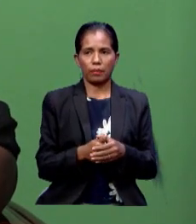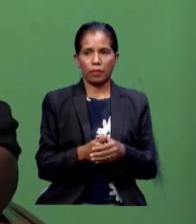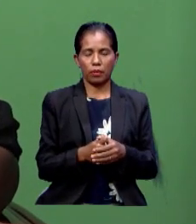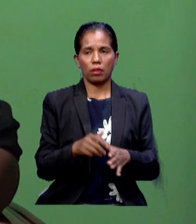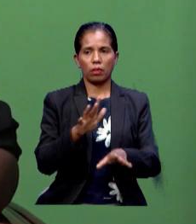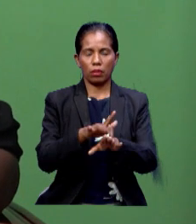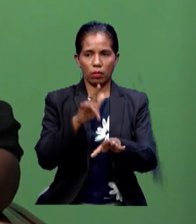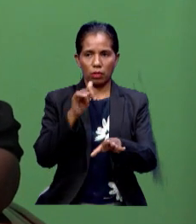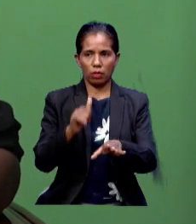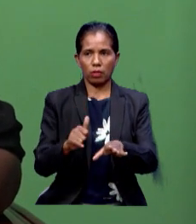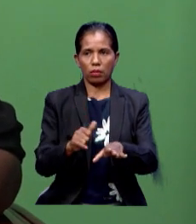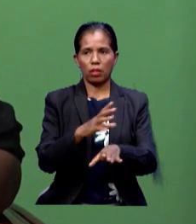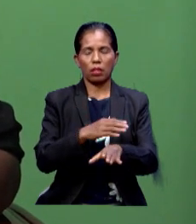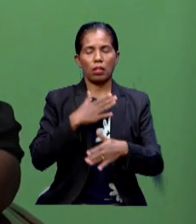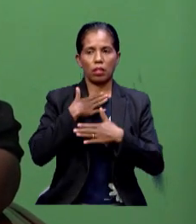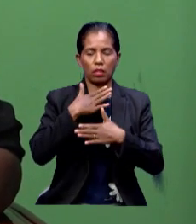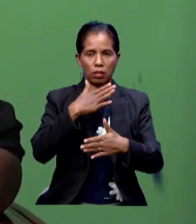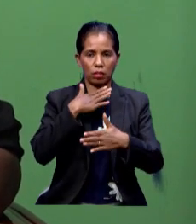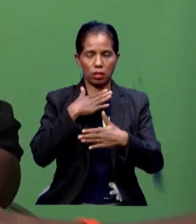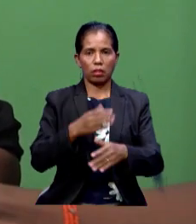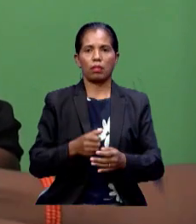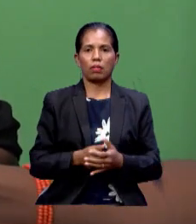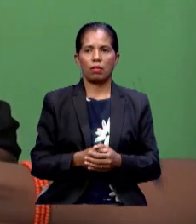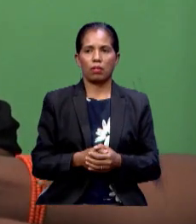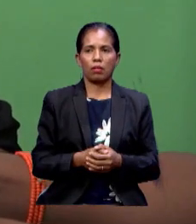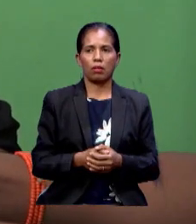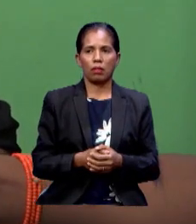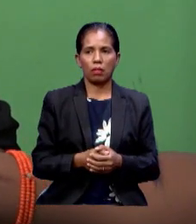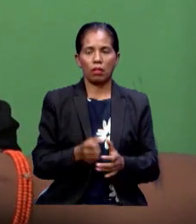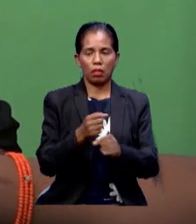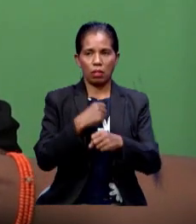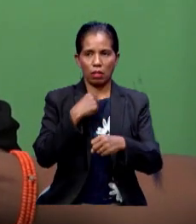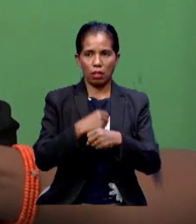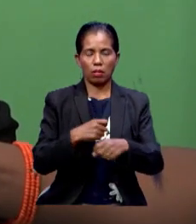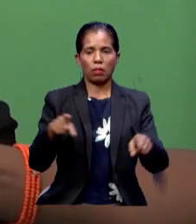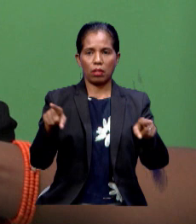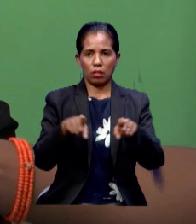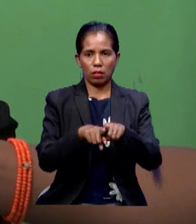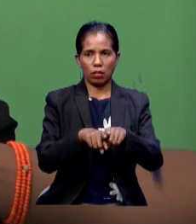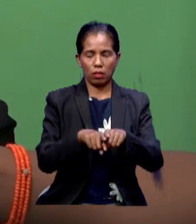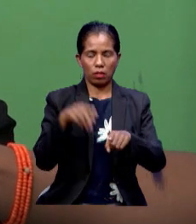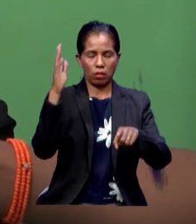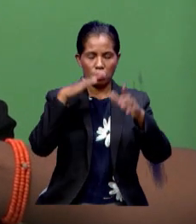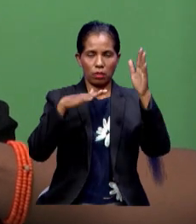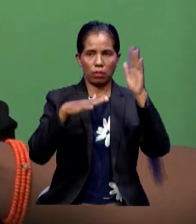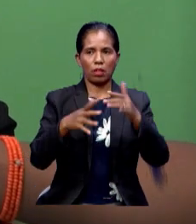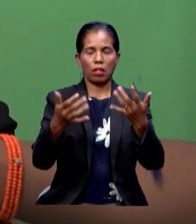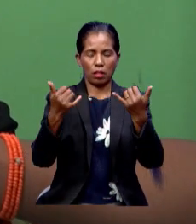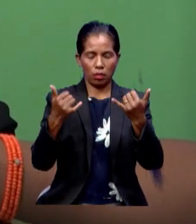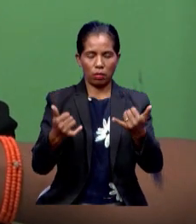afeta mas banyak respiratory dan ne maka kestaun dan ne maka saya nesan problema agora sirah